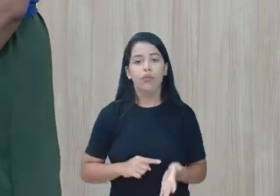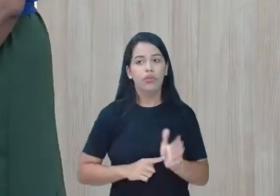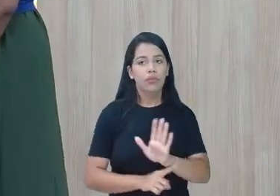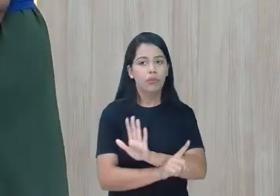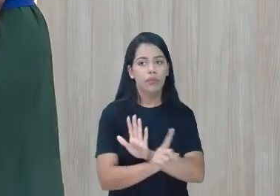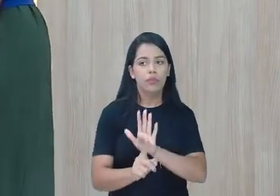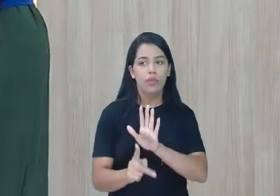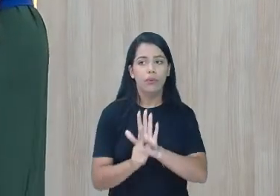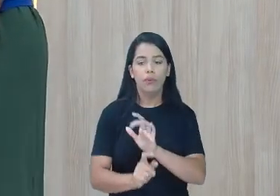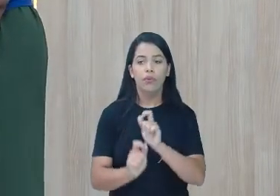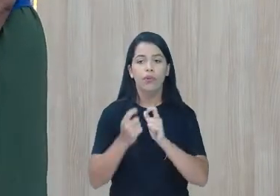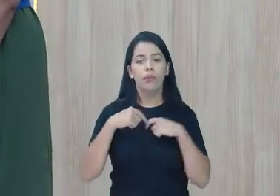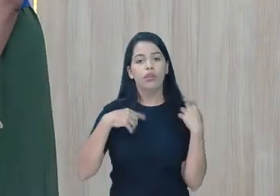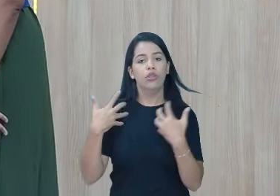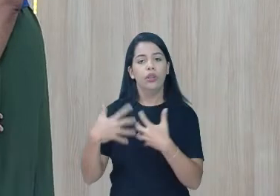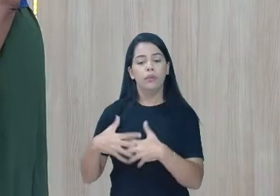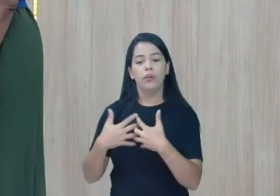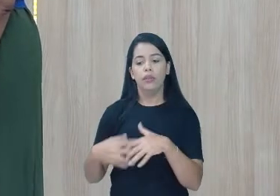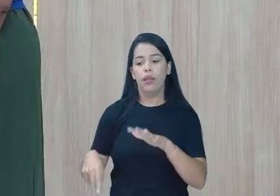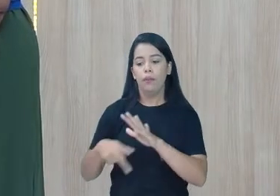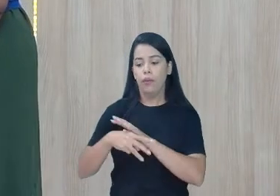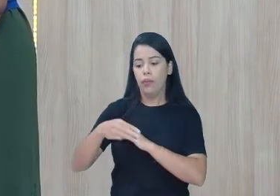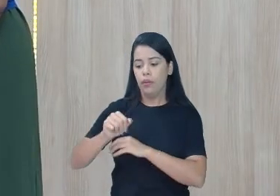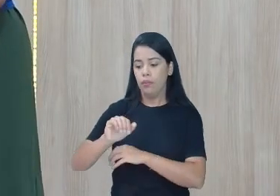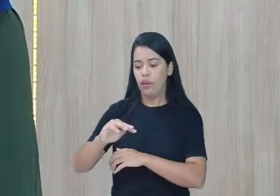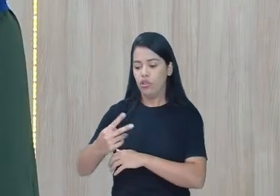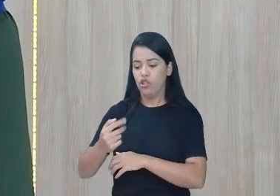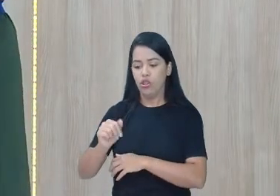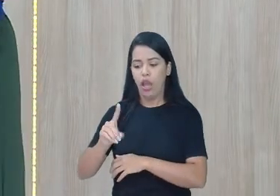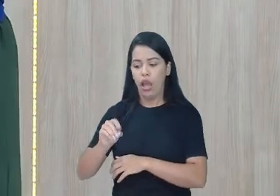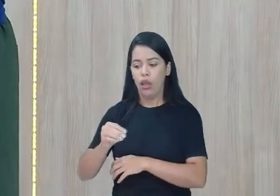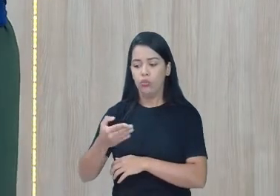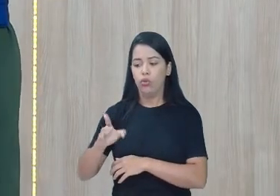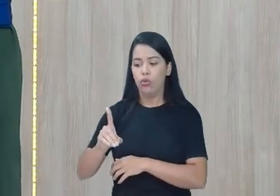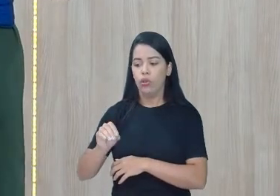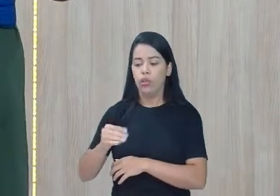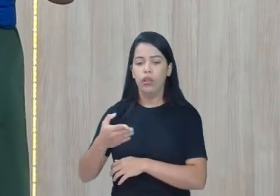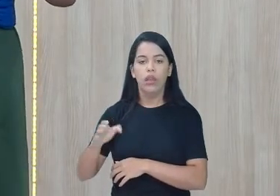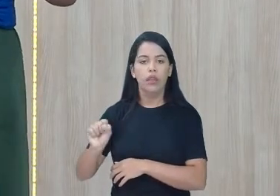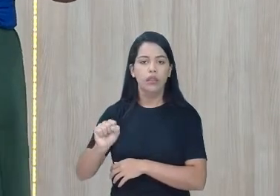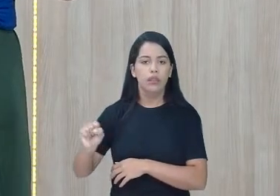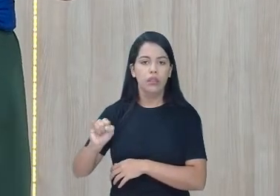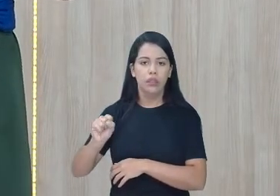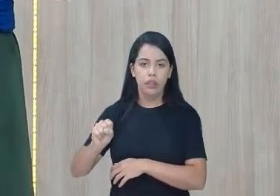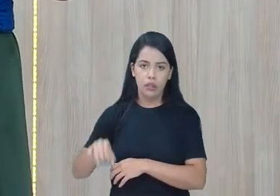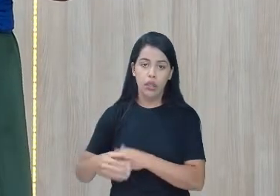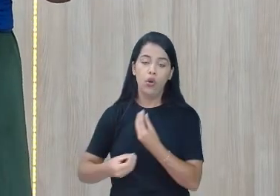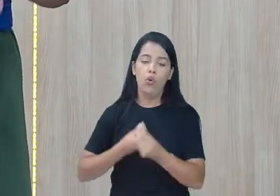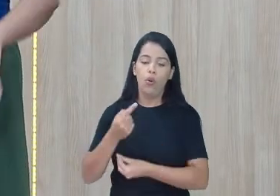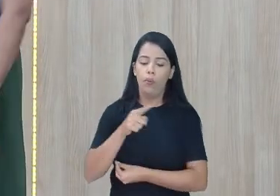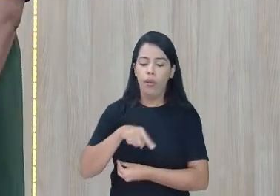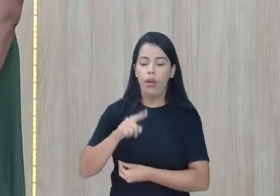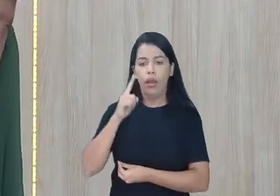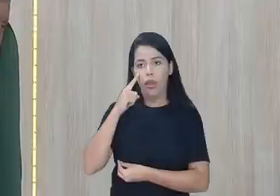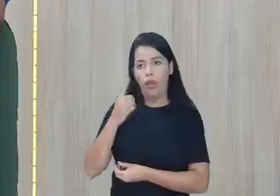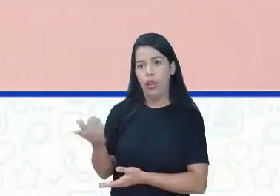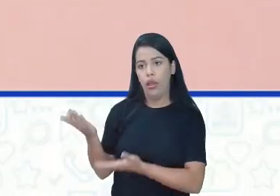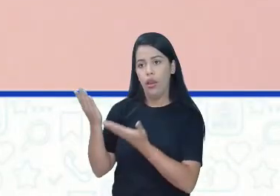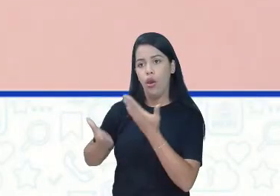uma crônica para a gente pensar de Machado de Assis, para a gente pensar como é que ele organiza essa crônica dele. Bora